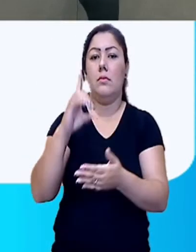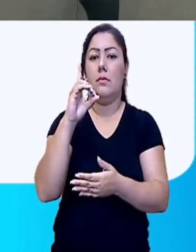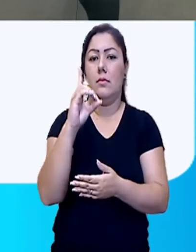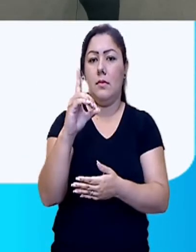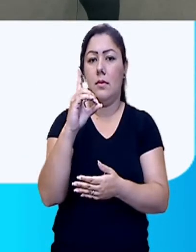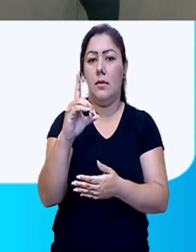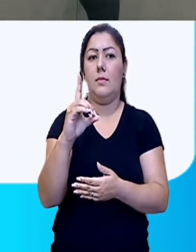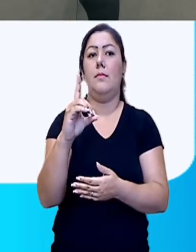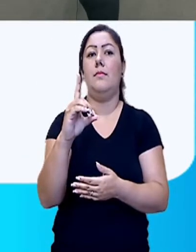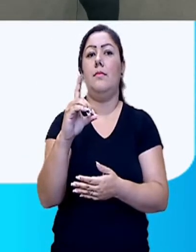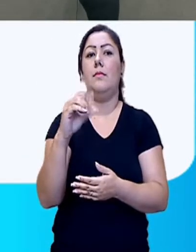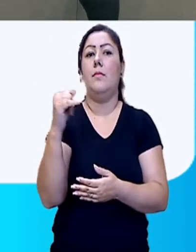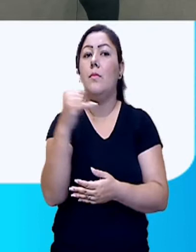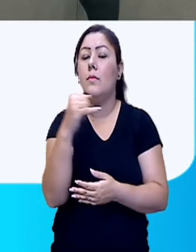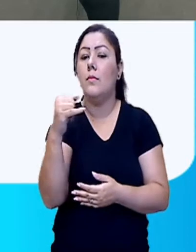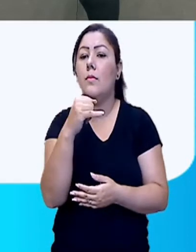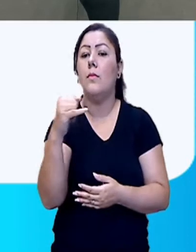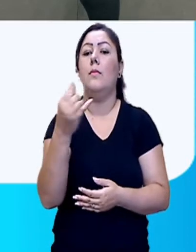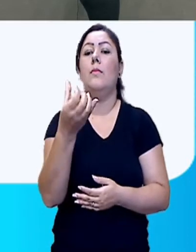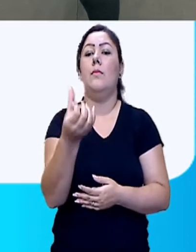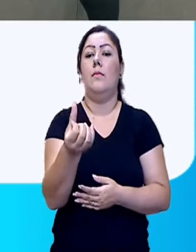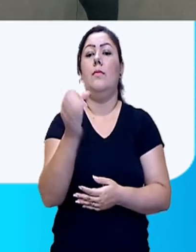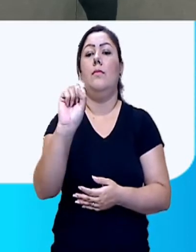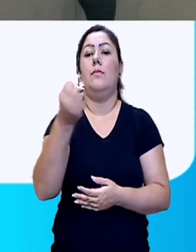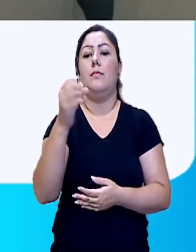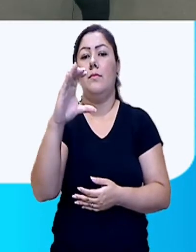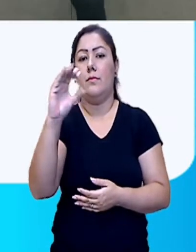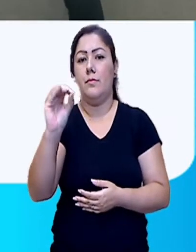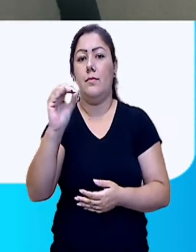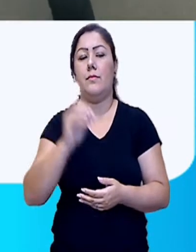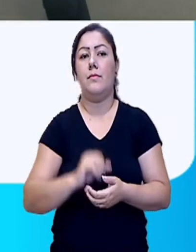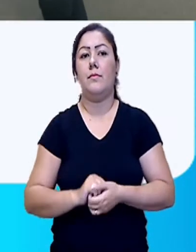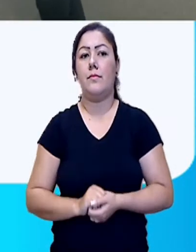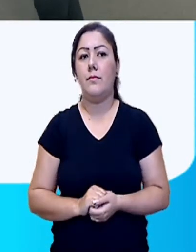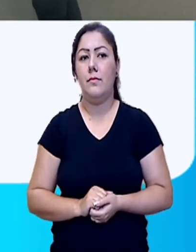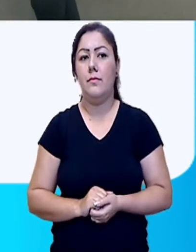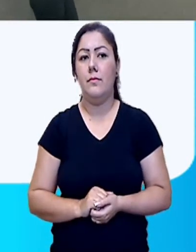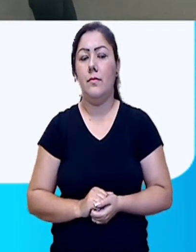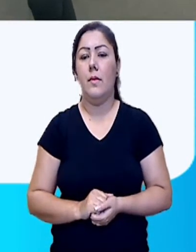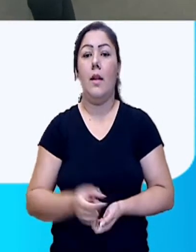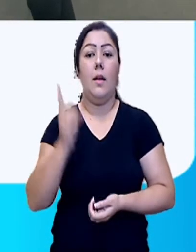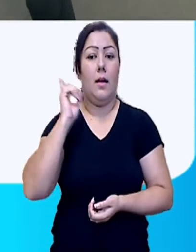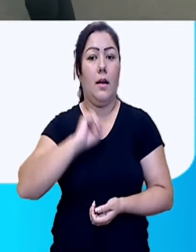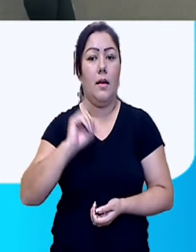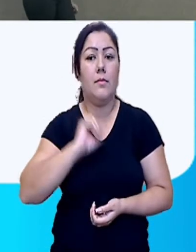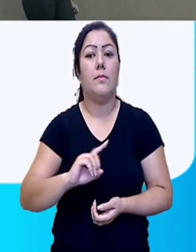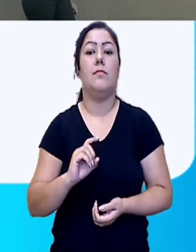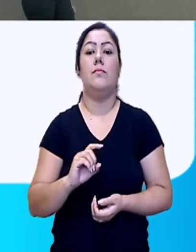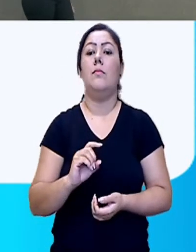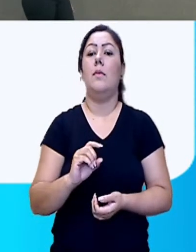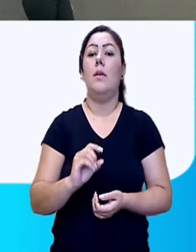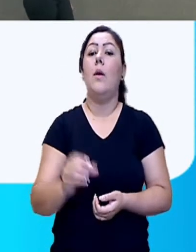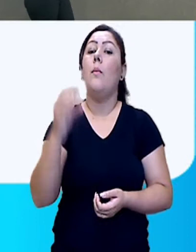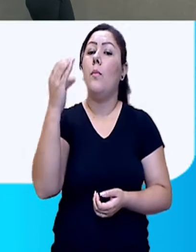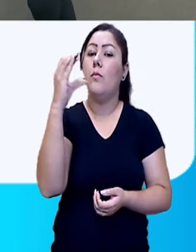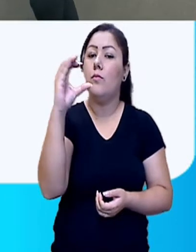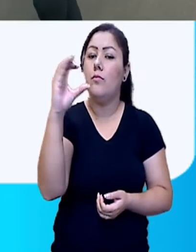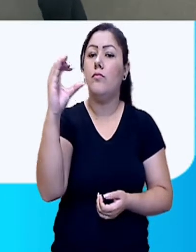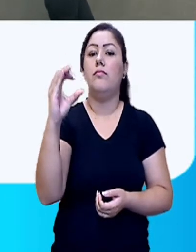Então, negativo, 680. Em abril, um crédito